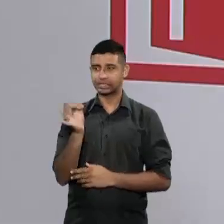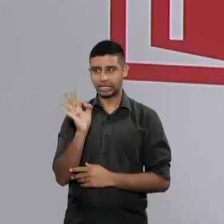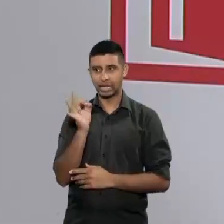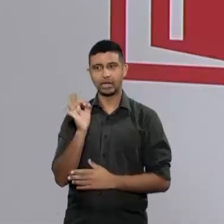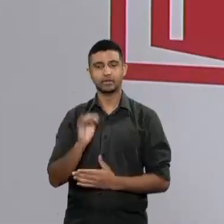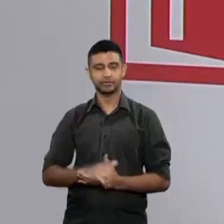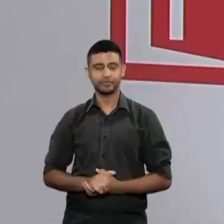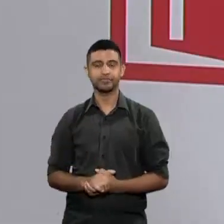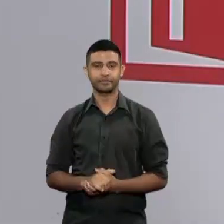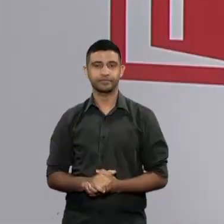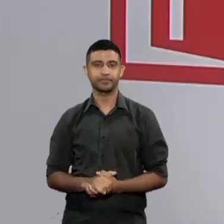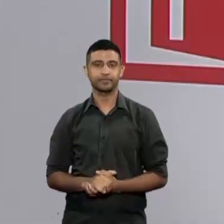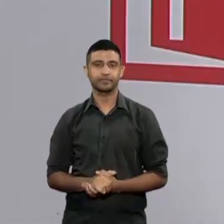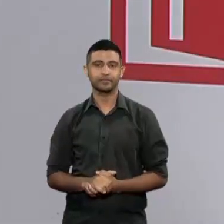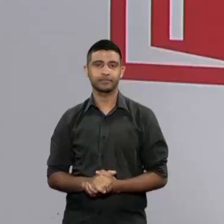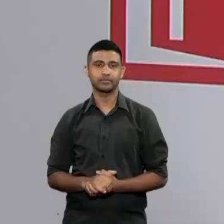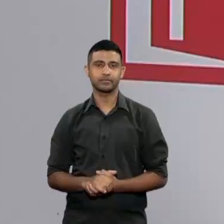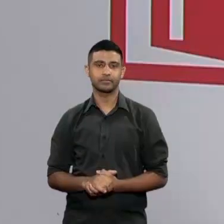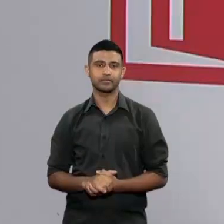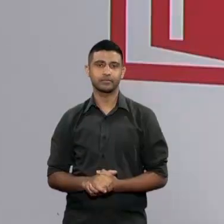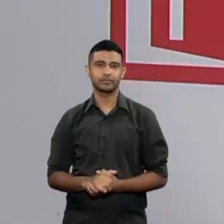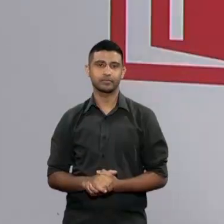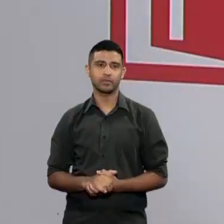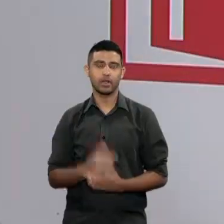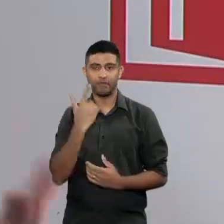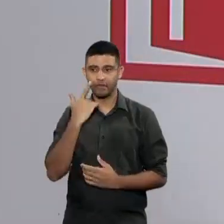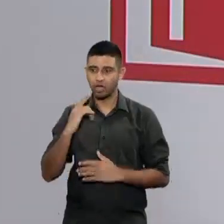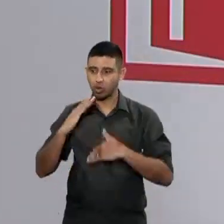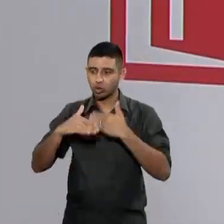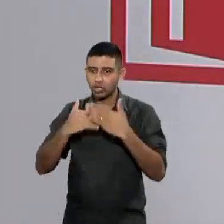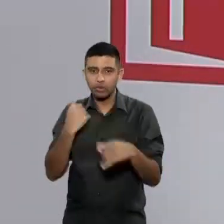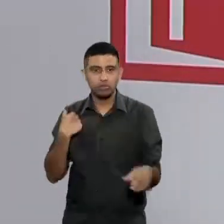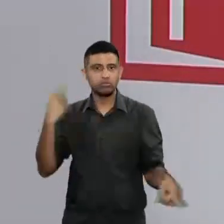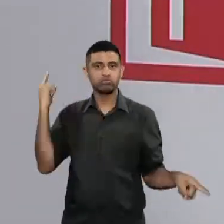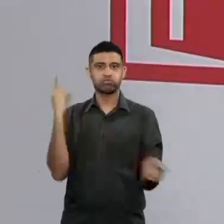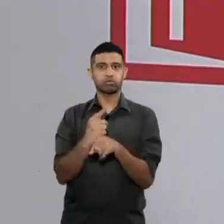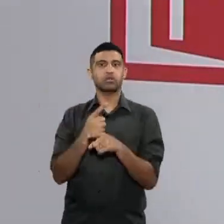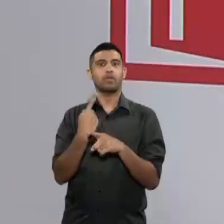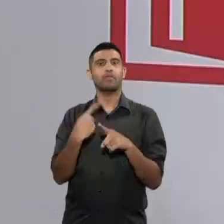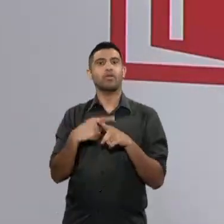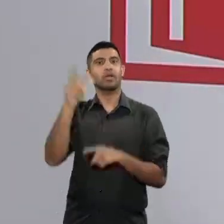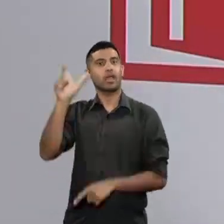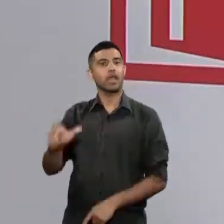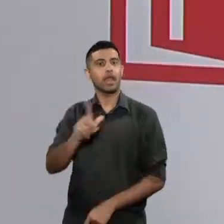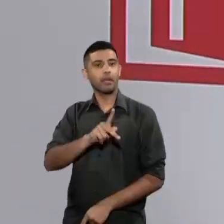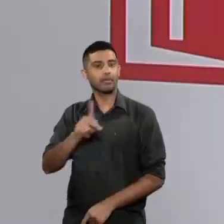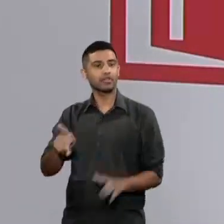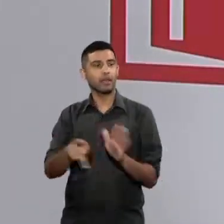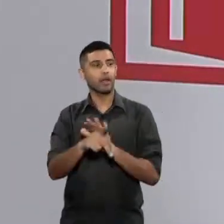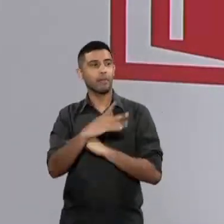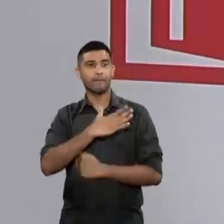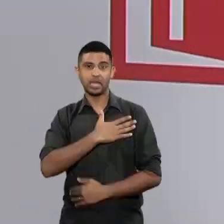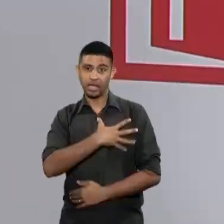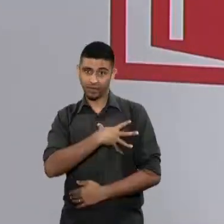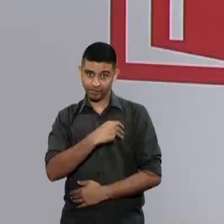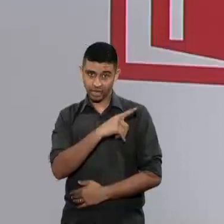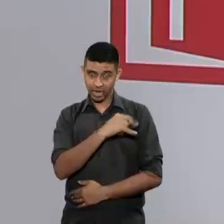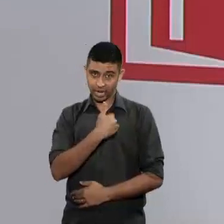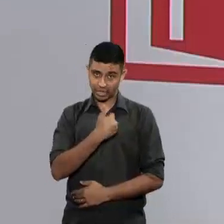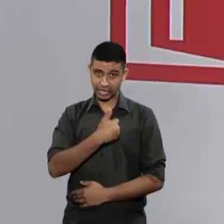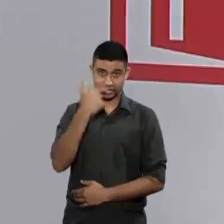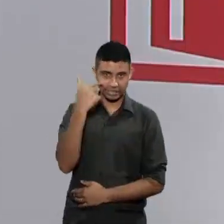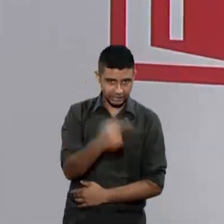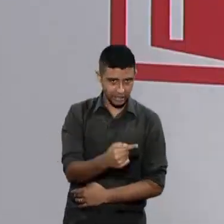exatamente, né? Foi quando tudo foi descoberto, quando a professora da minha filha, quando a minha filha